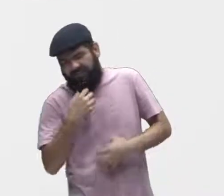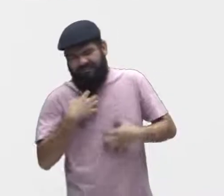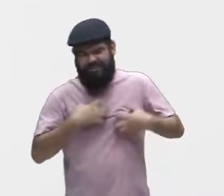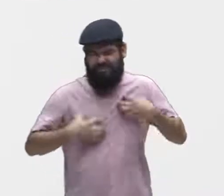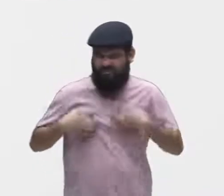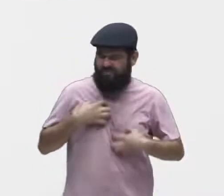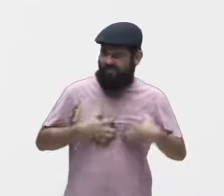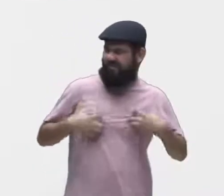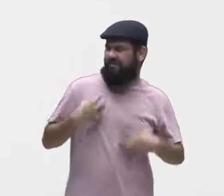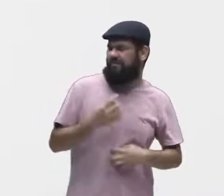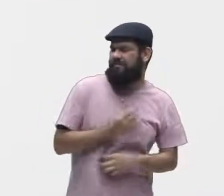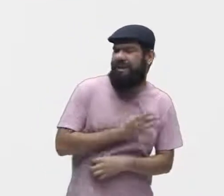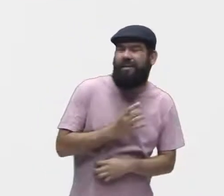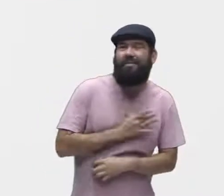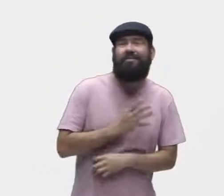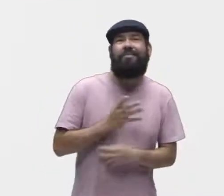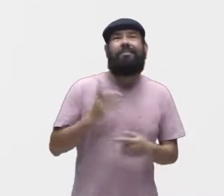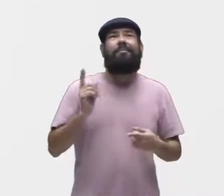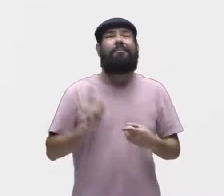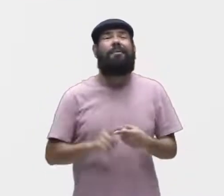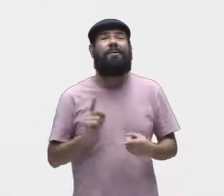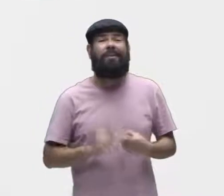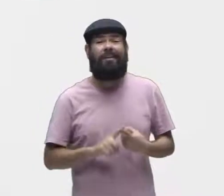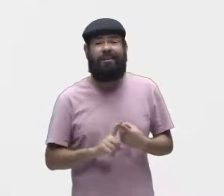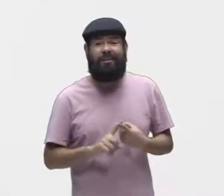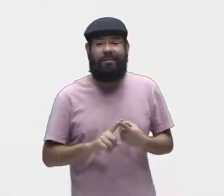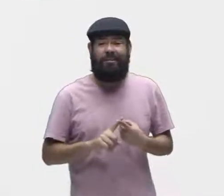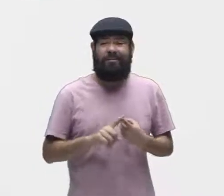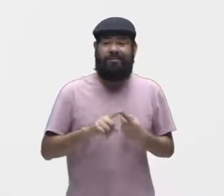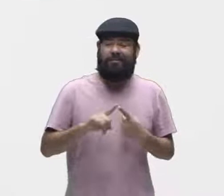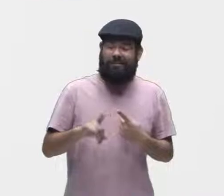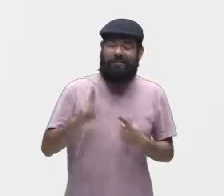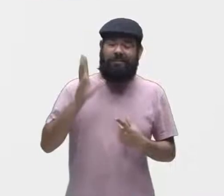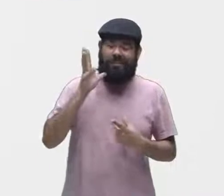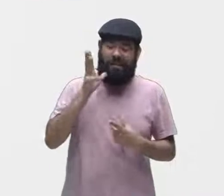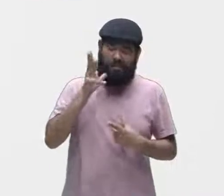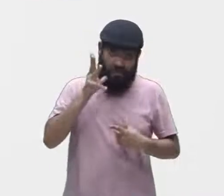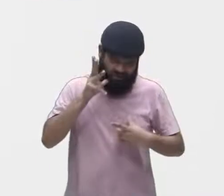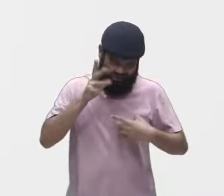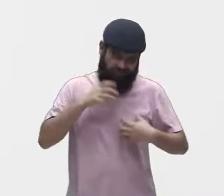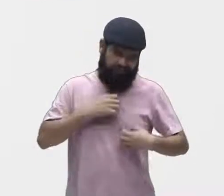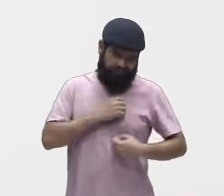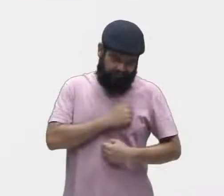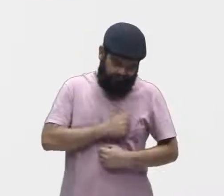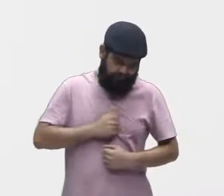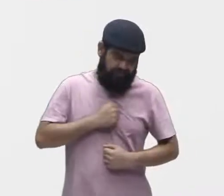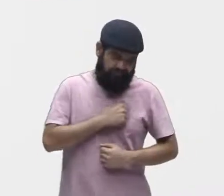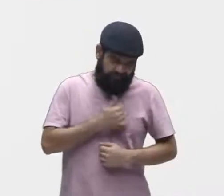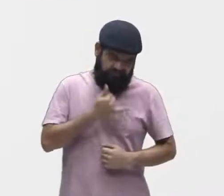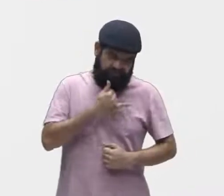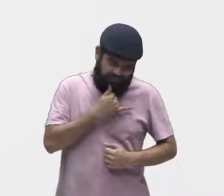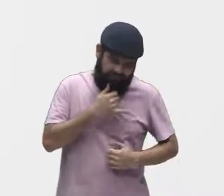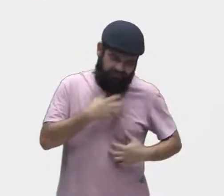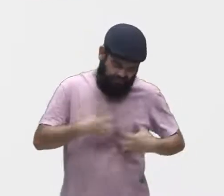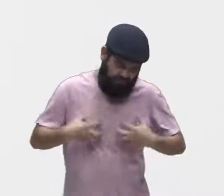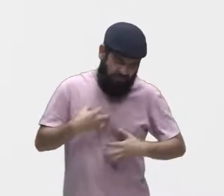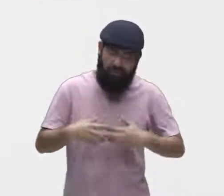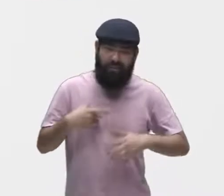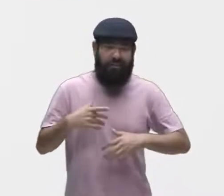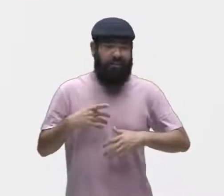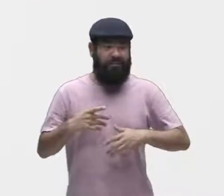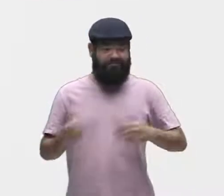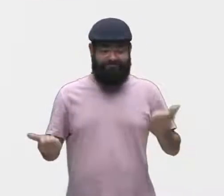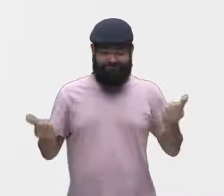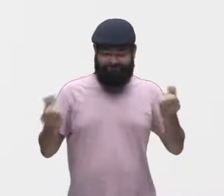de medo. Porque se ela durar muito tempo, isso pode prejudicar nossas relações. Internamente,